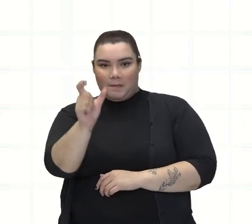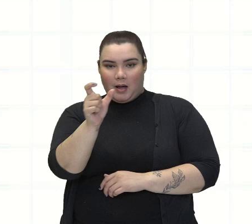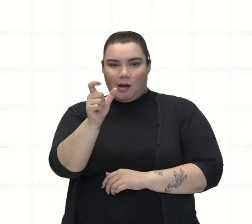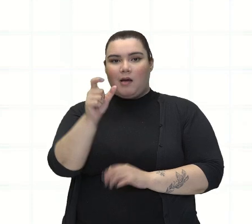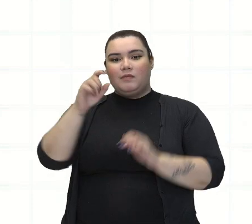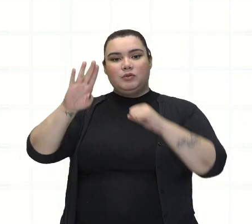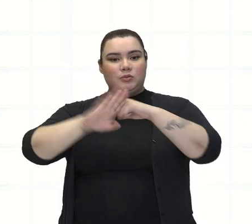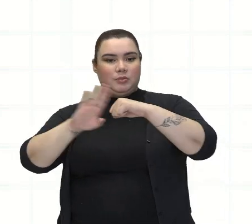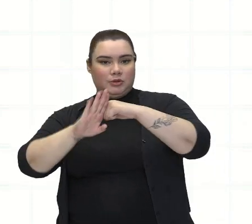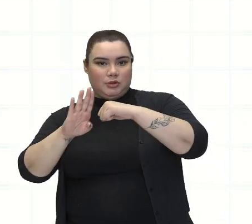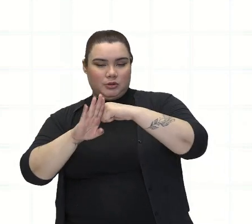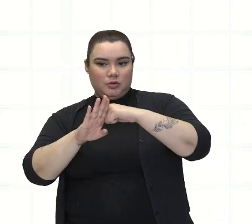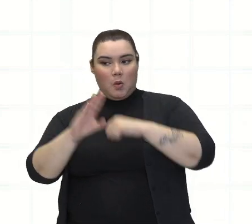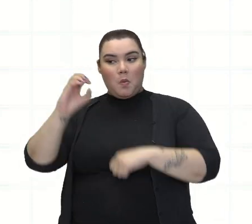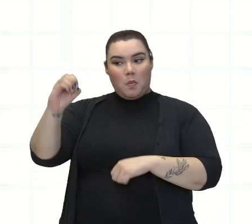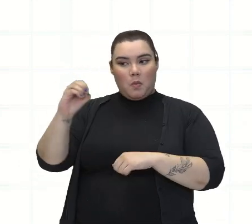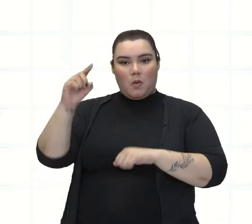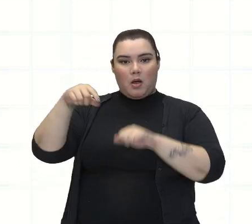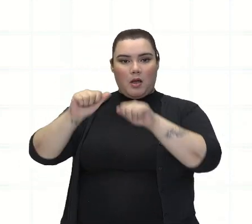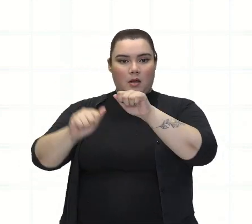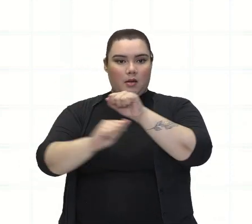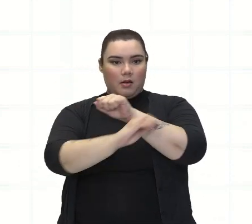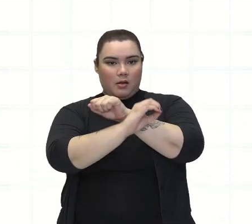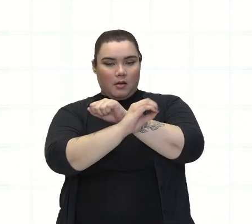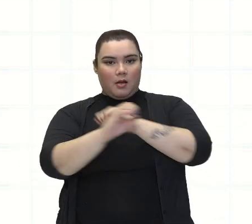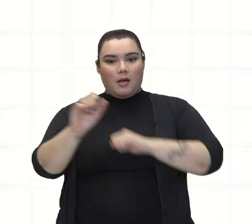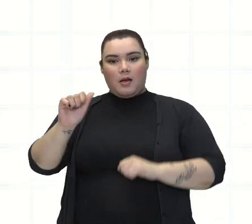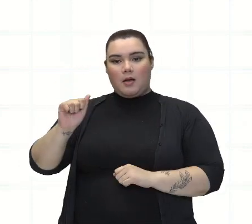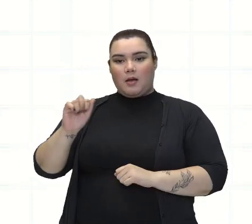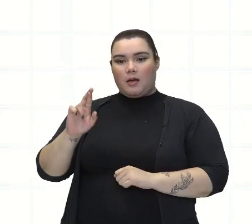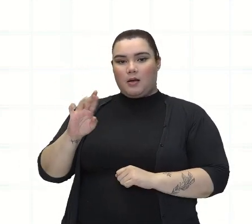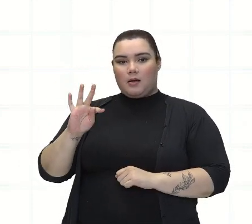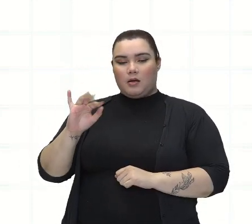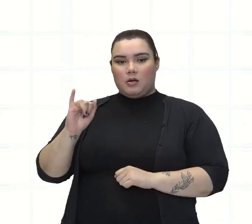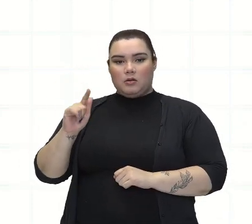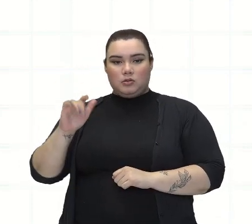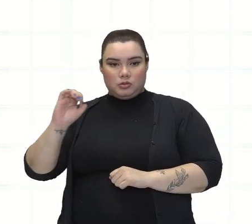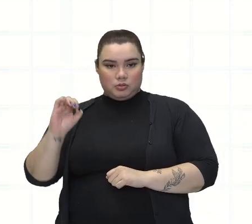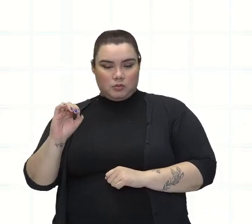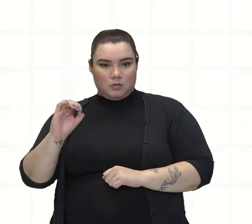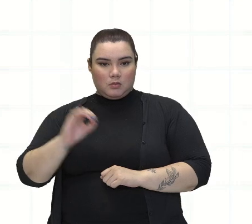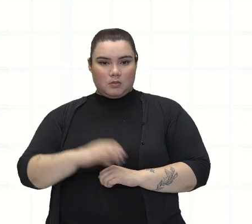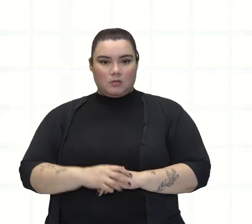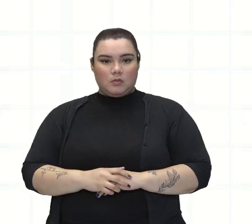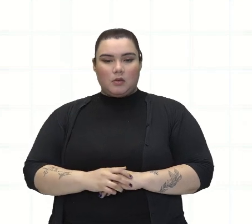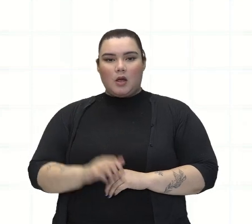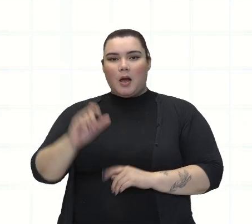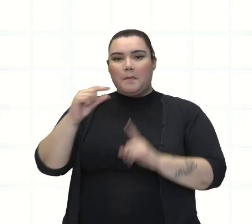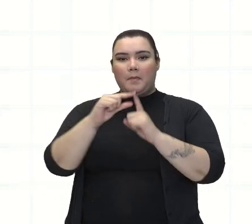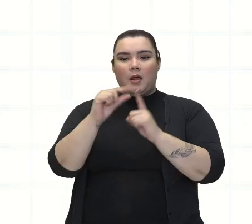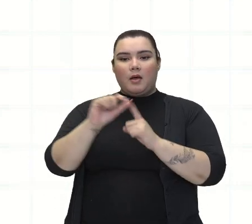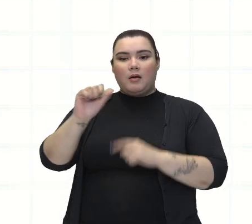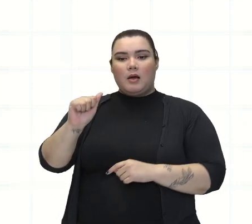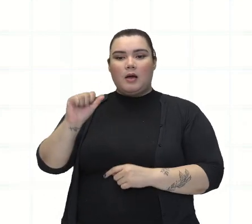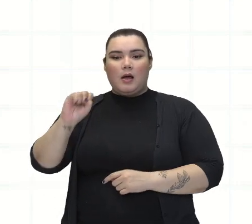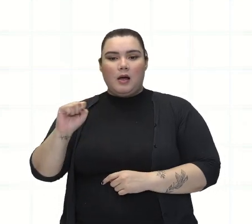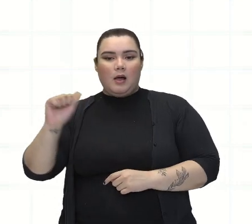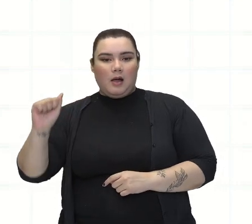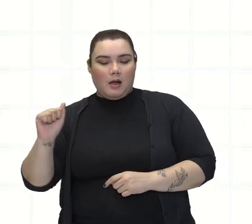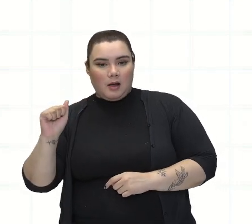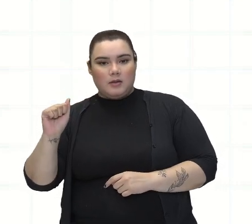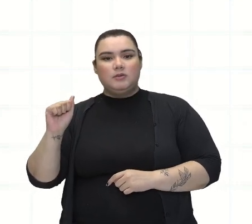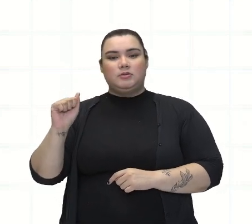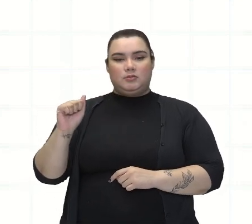vamos chamar de artigo. Quebraram-lhe a asa. Olha, asa é um